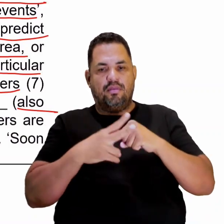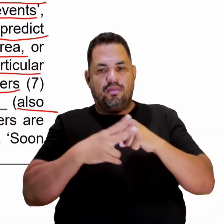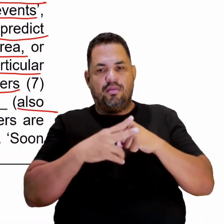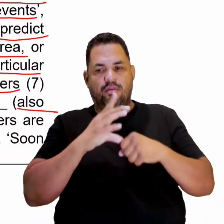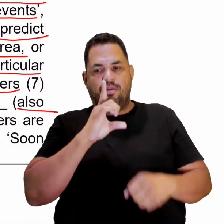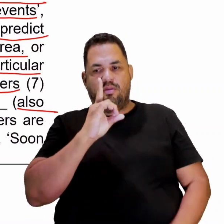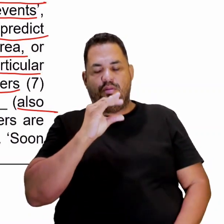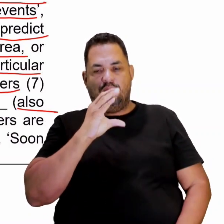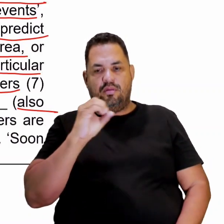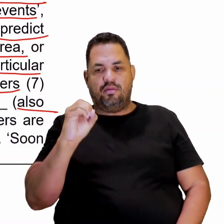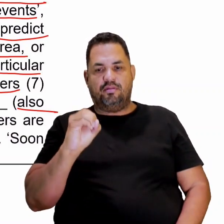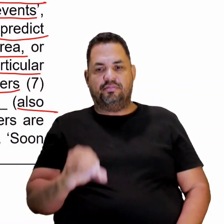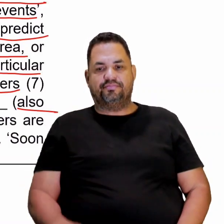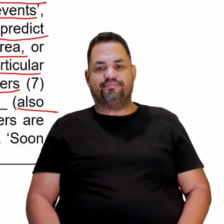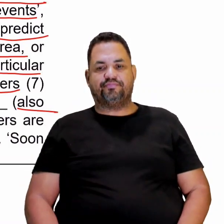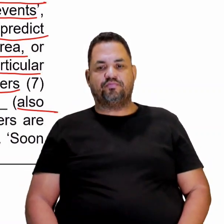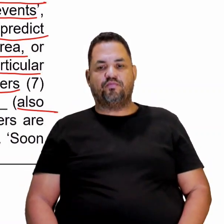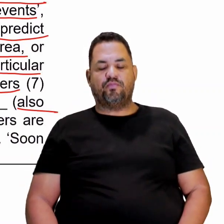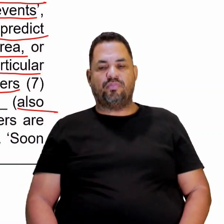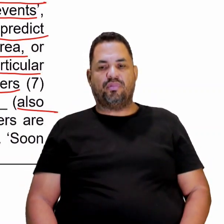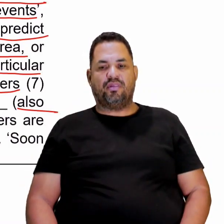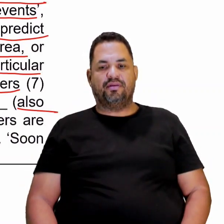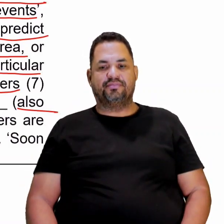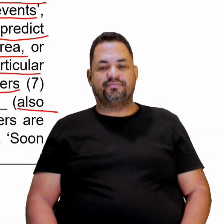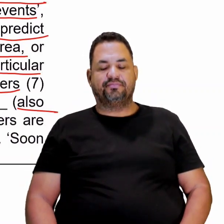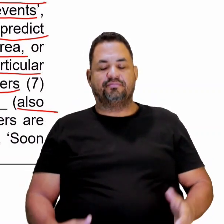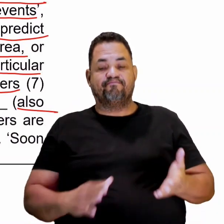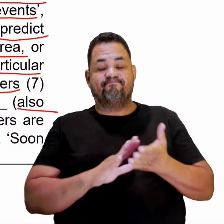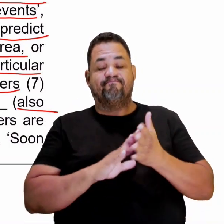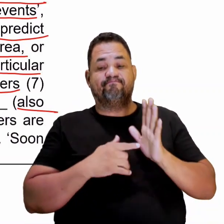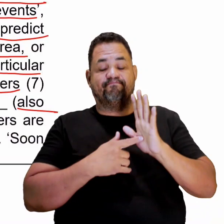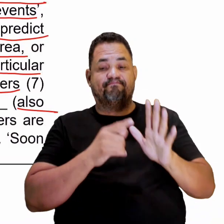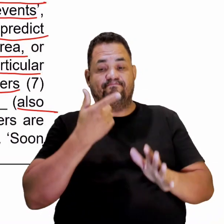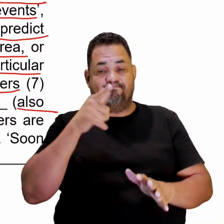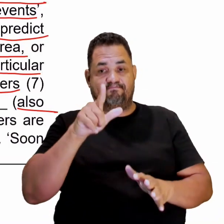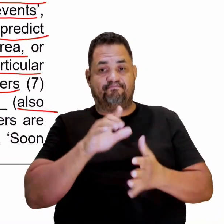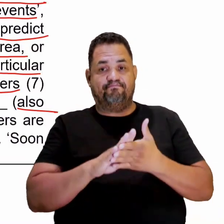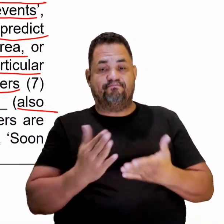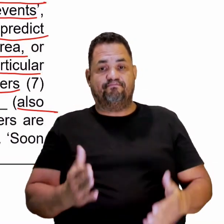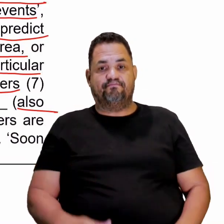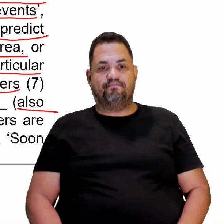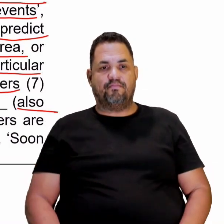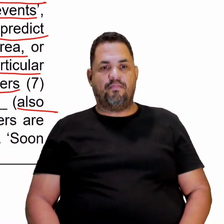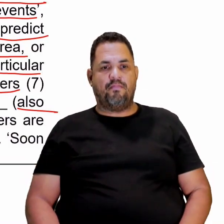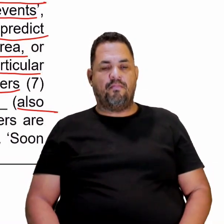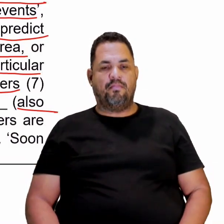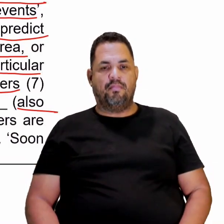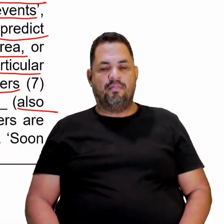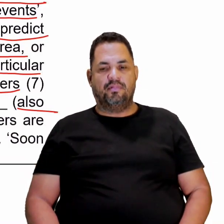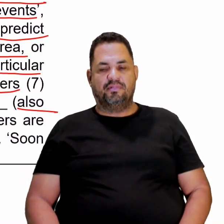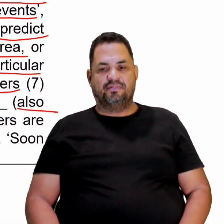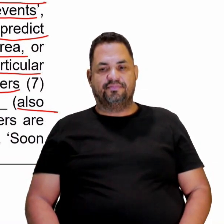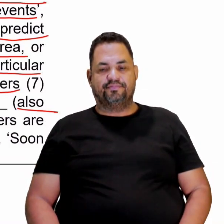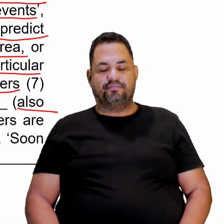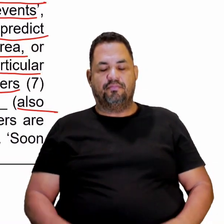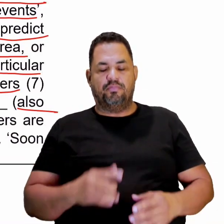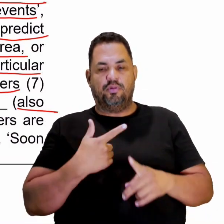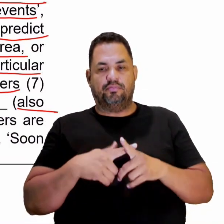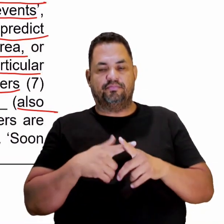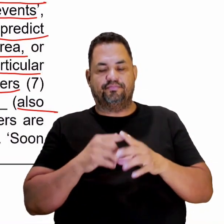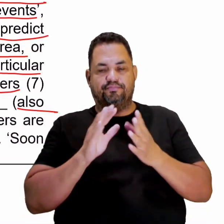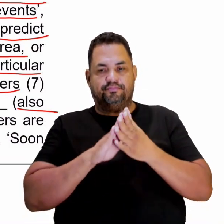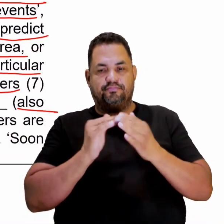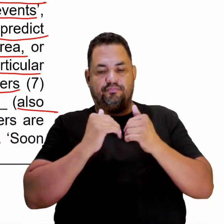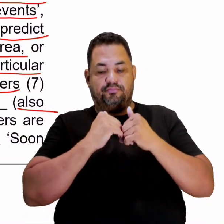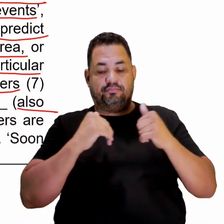ficar como? And will also do, mostrando para vocês mais uma vez essa questão que eu mostrei aqui. O will distante do verbo, porque a palavra also